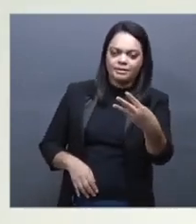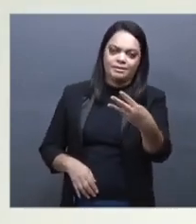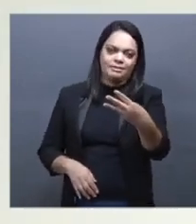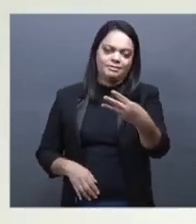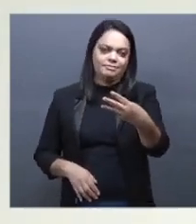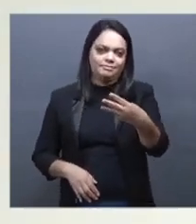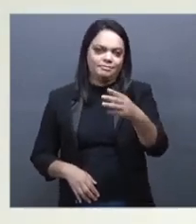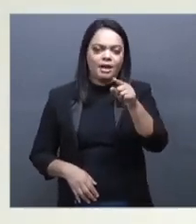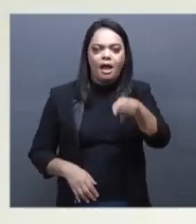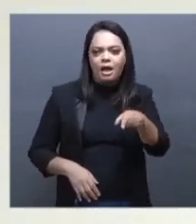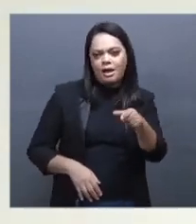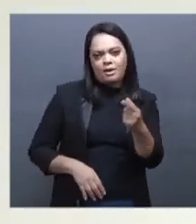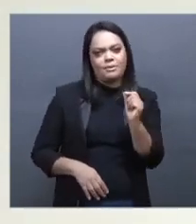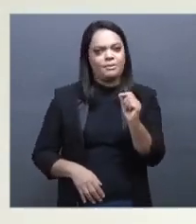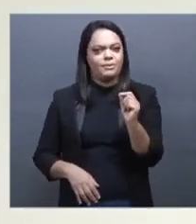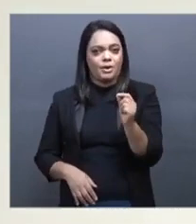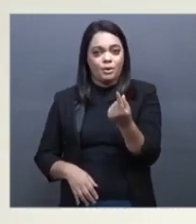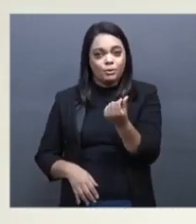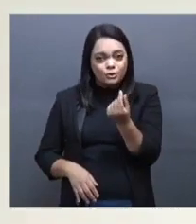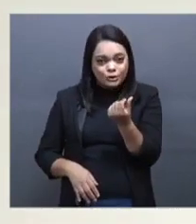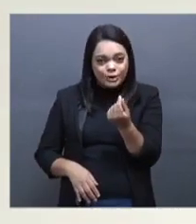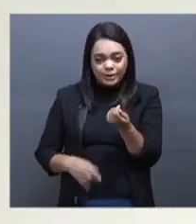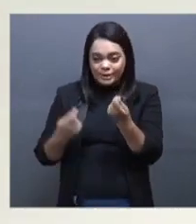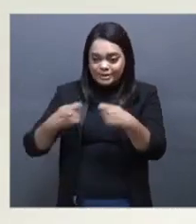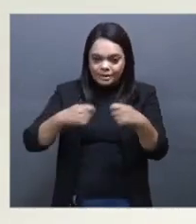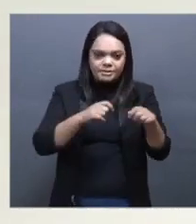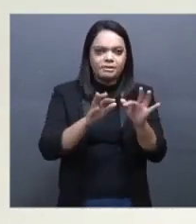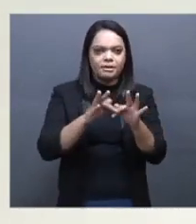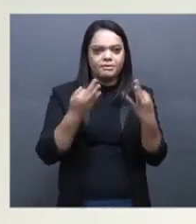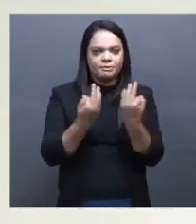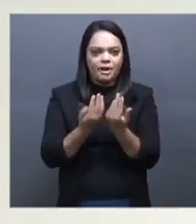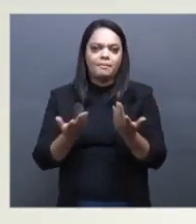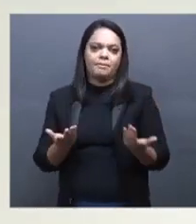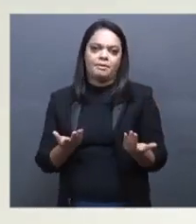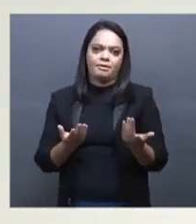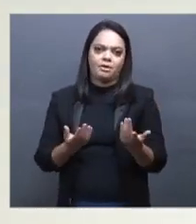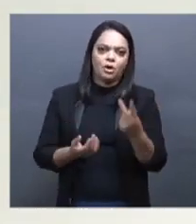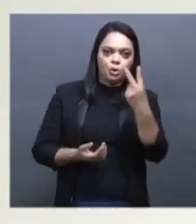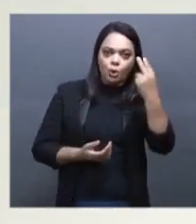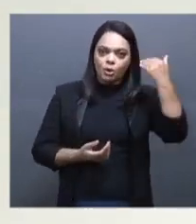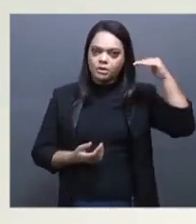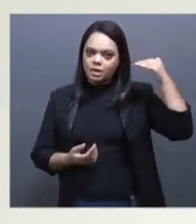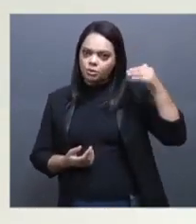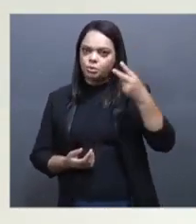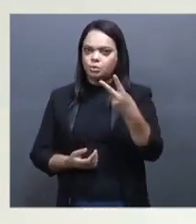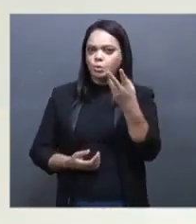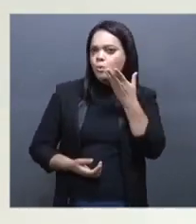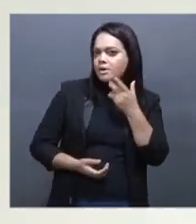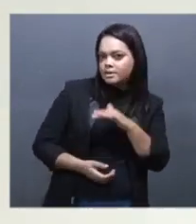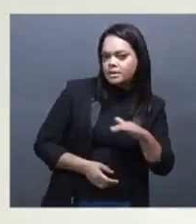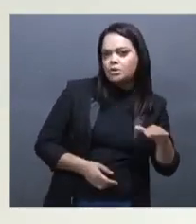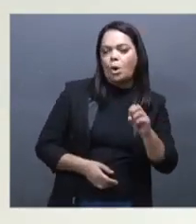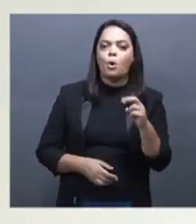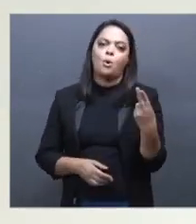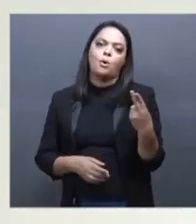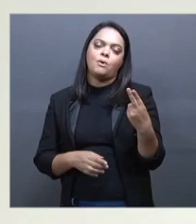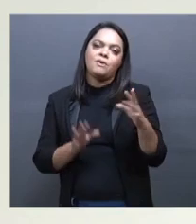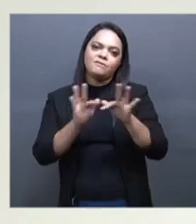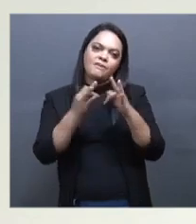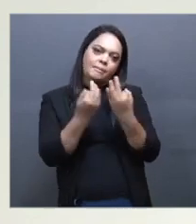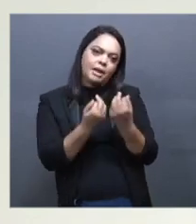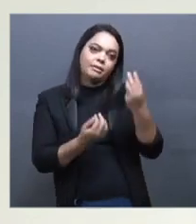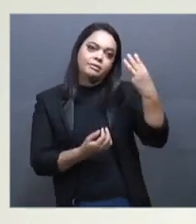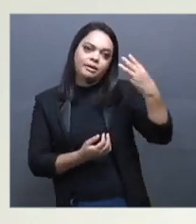R$ 3.653,49, que é o recurso necessário para uma família de 2 adultos e 2 crianças ou